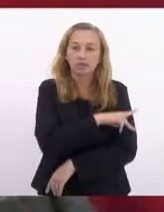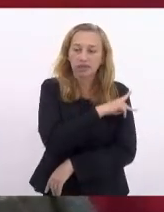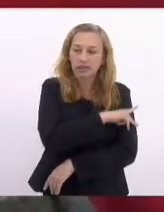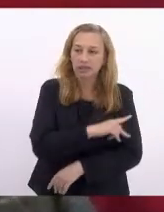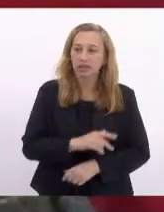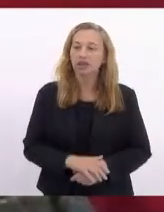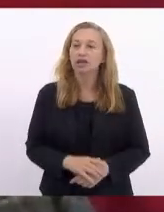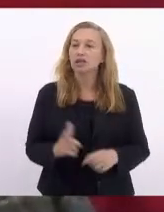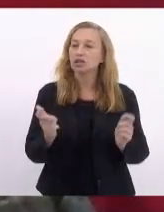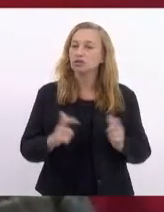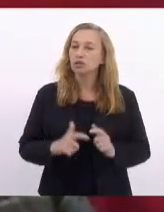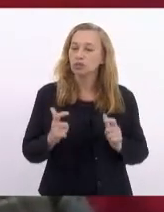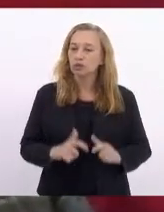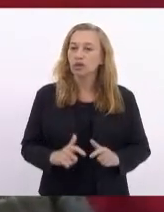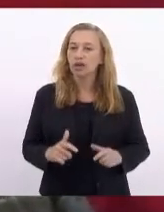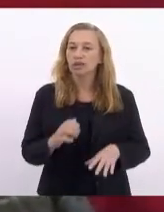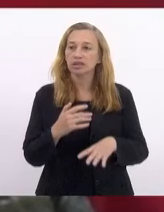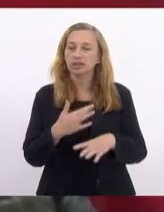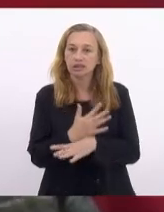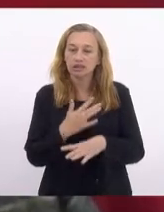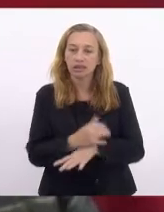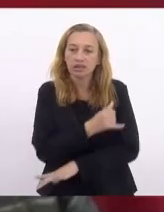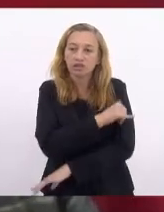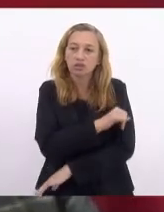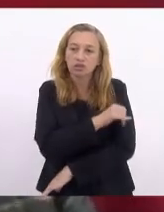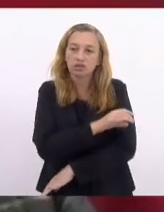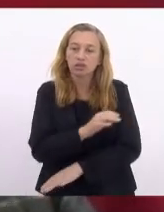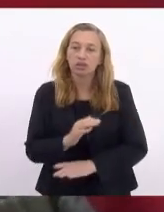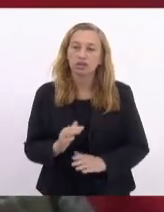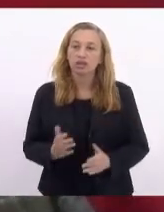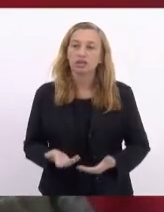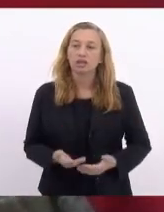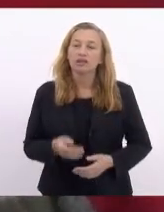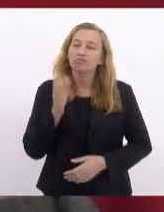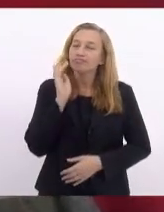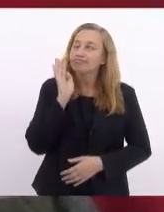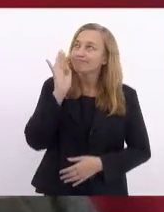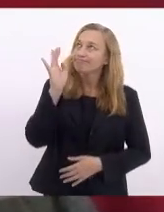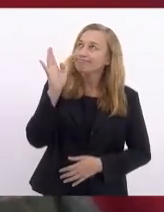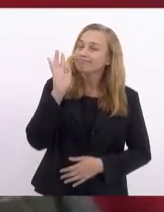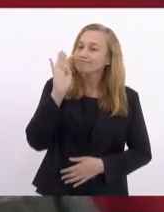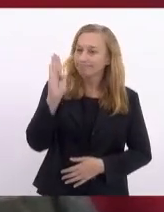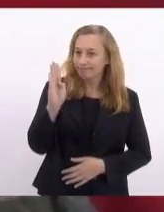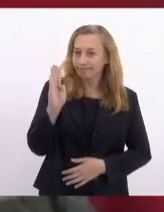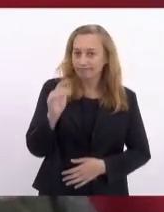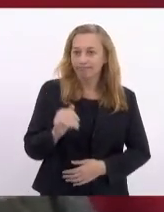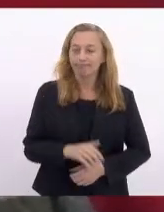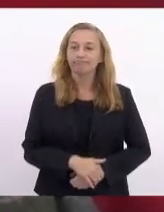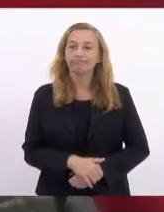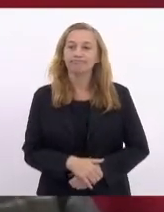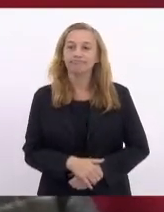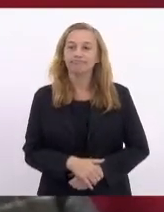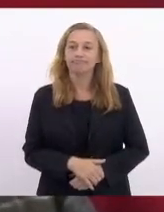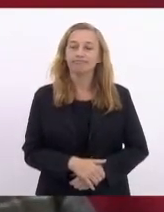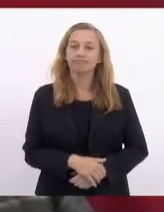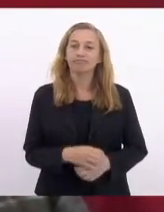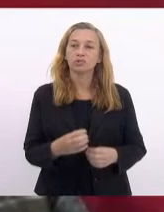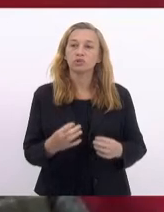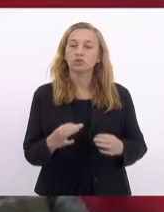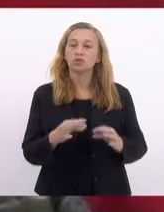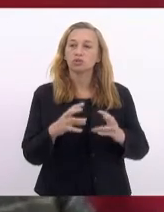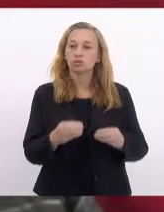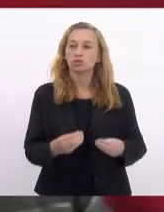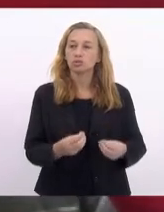Esse local da cidade do Rio de Janeiro, que mora no nosso imaginário desde as lições trazidas, né,